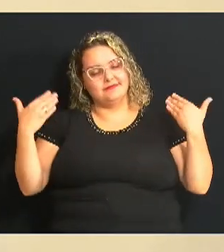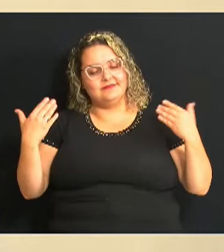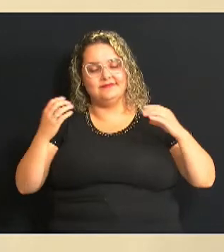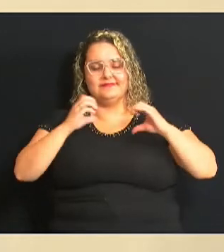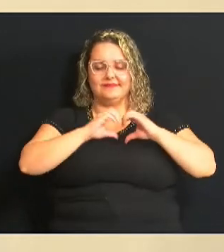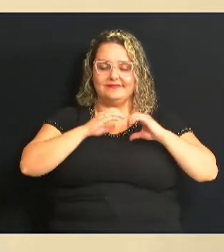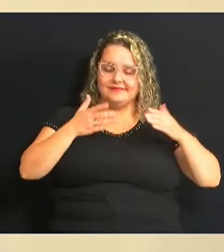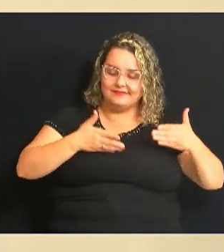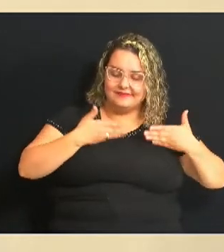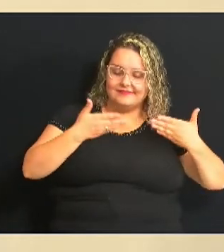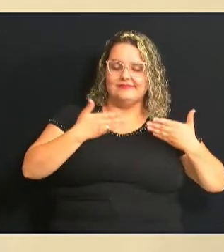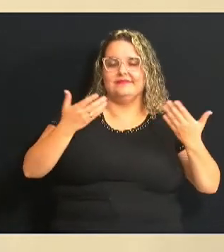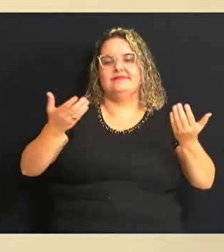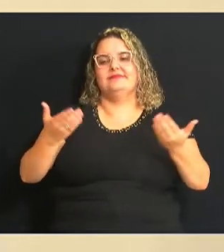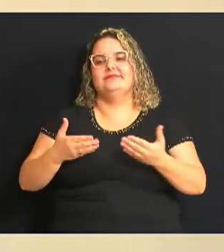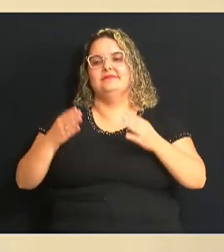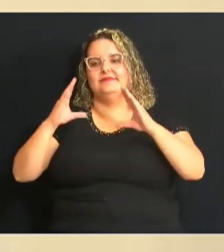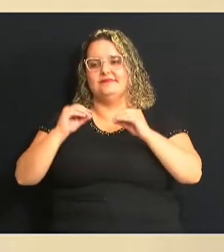esta noite.